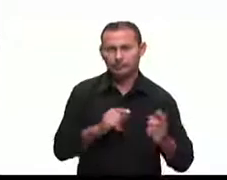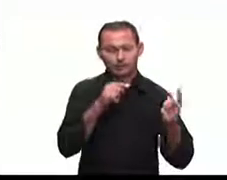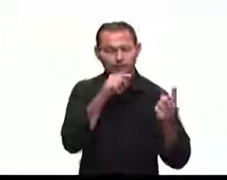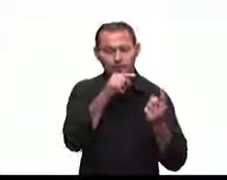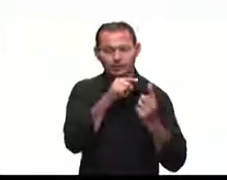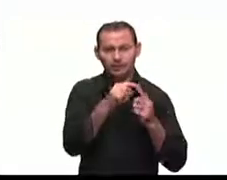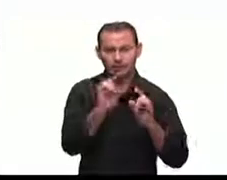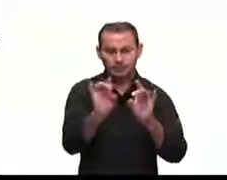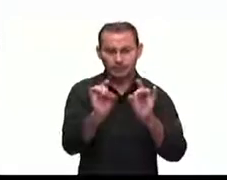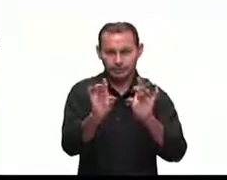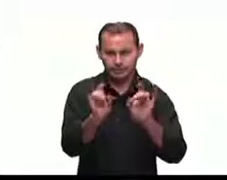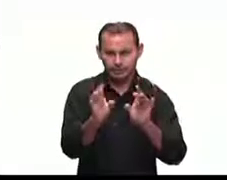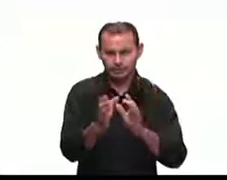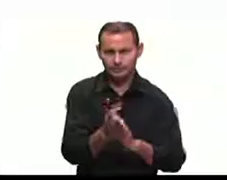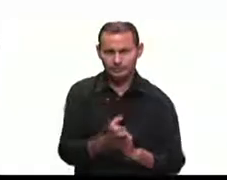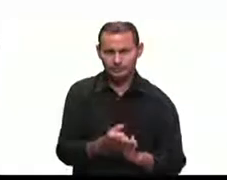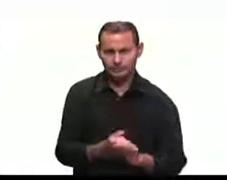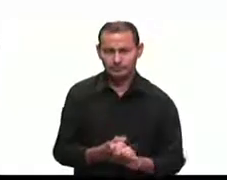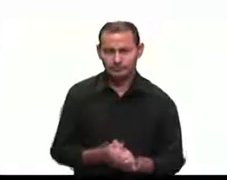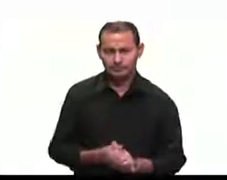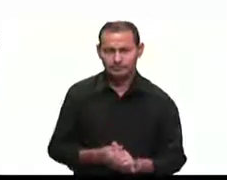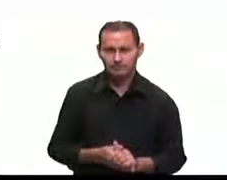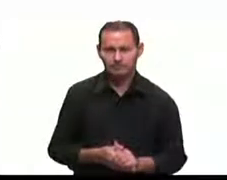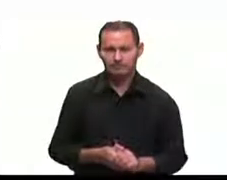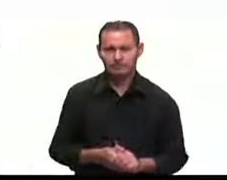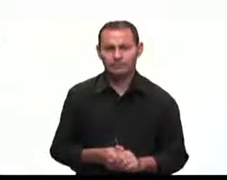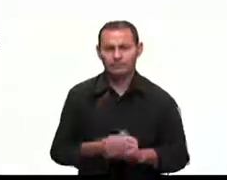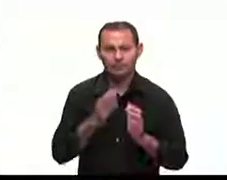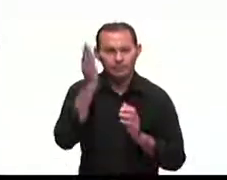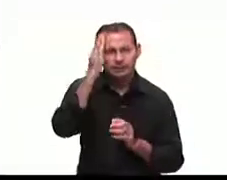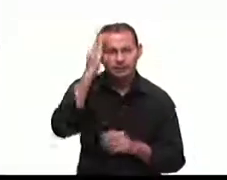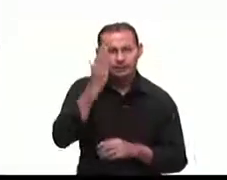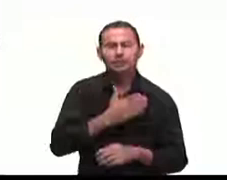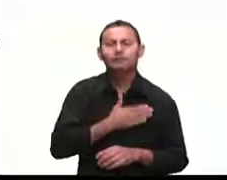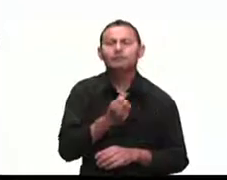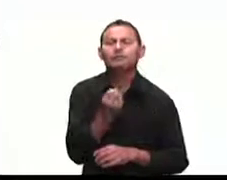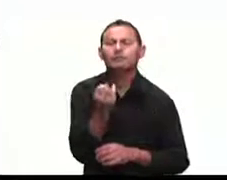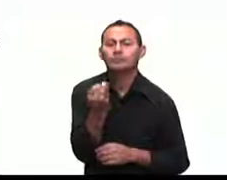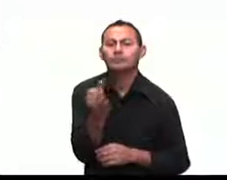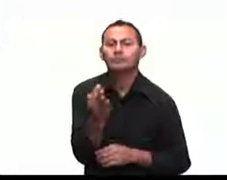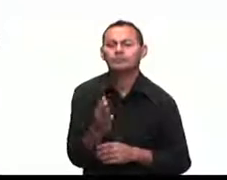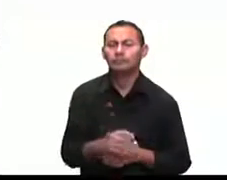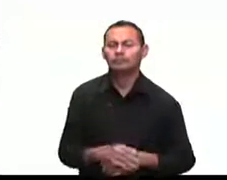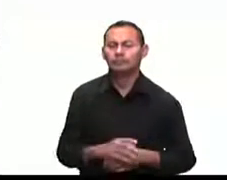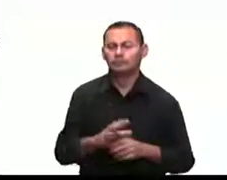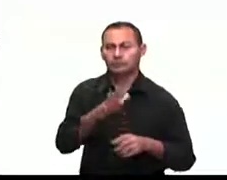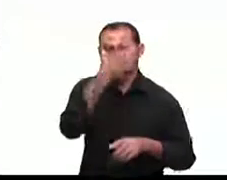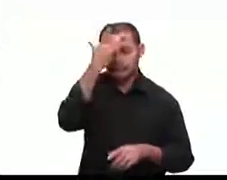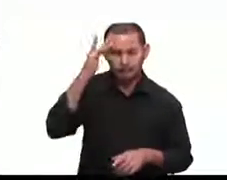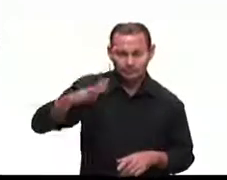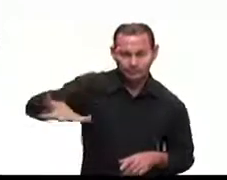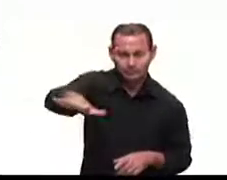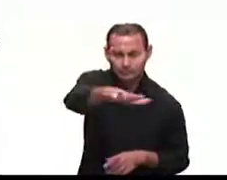Objetivos específicos: identificar e quantificar o público-alvo,